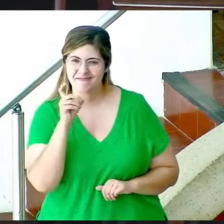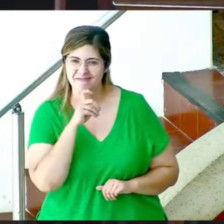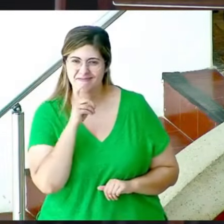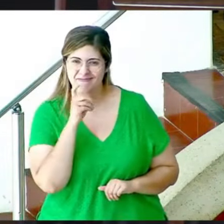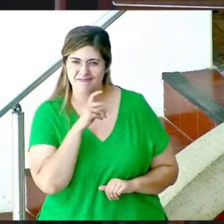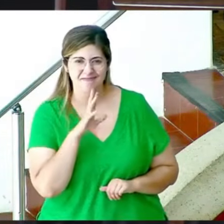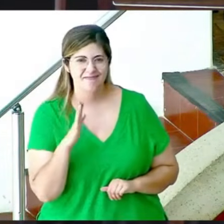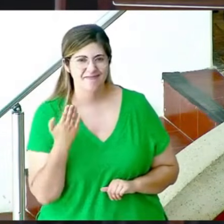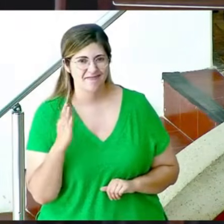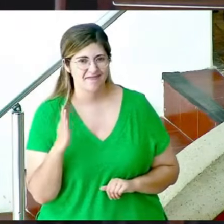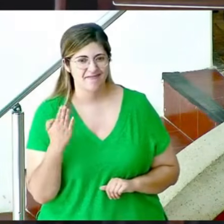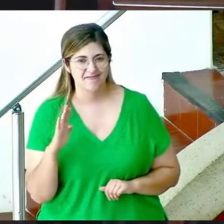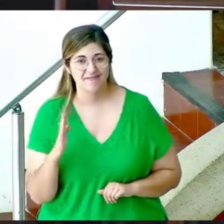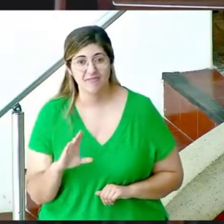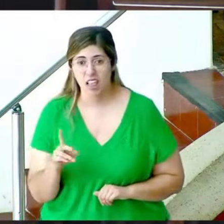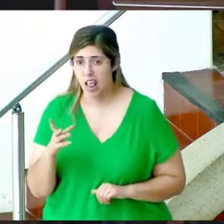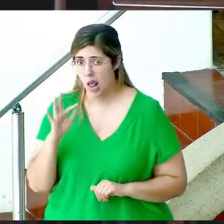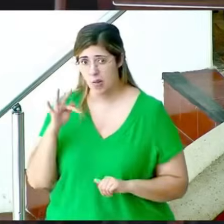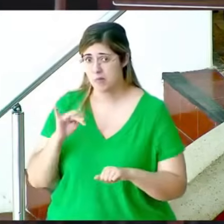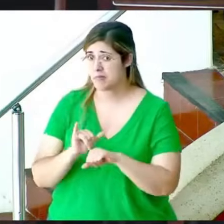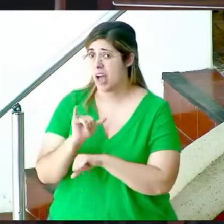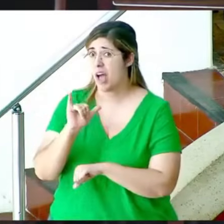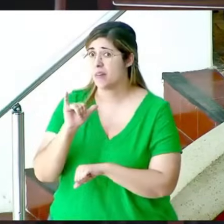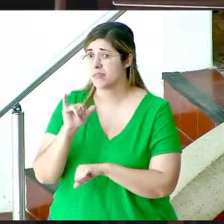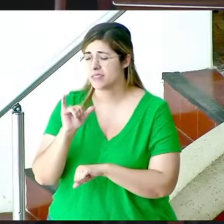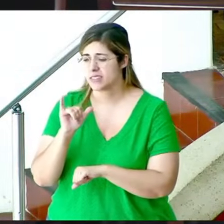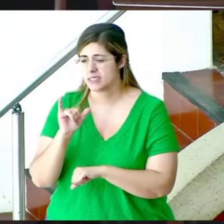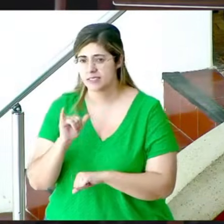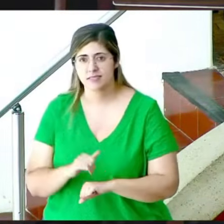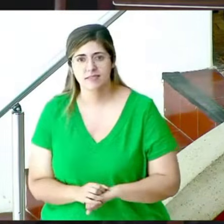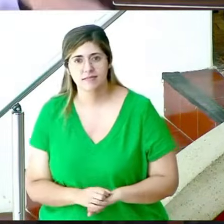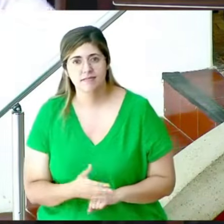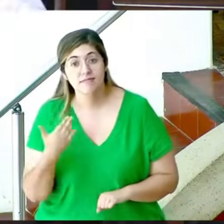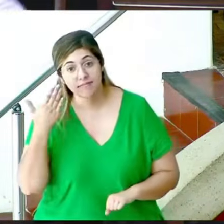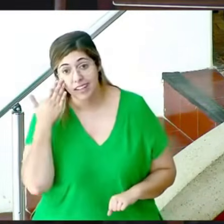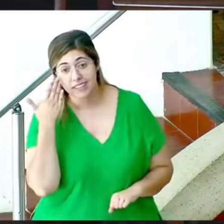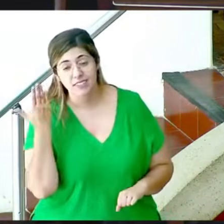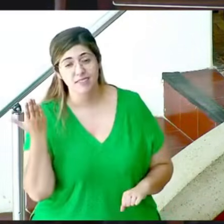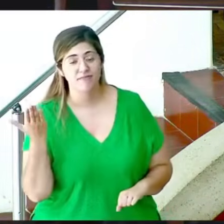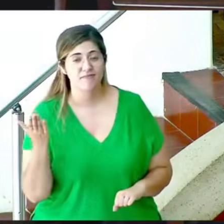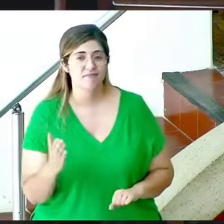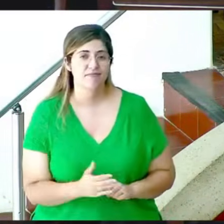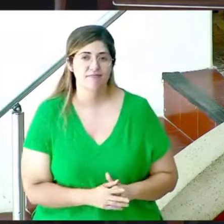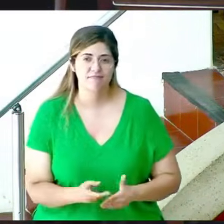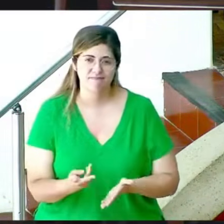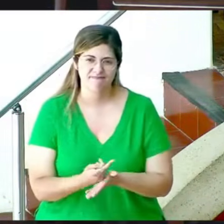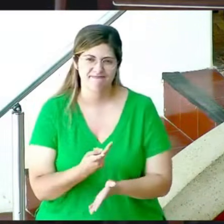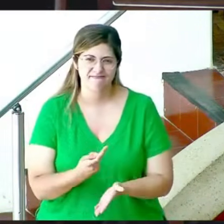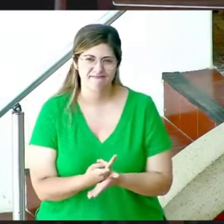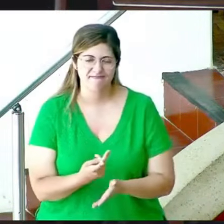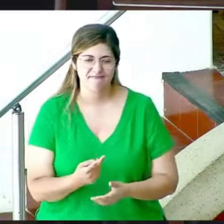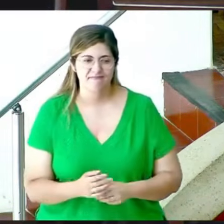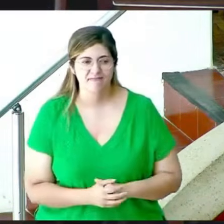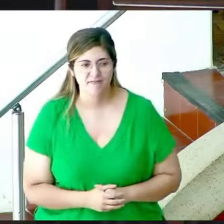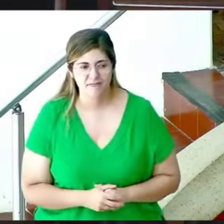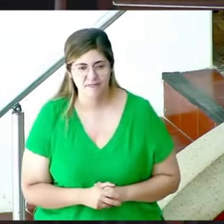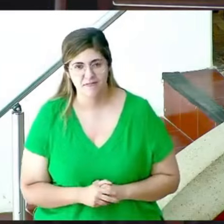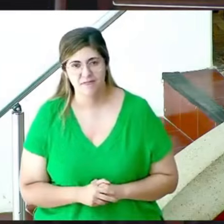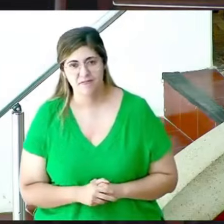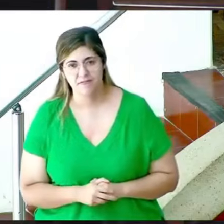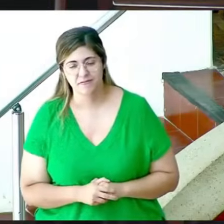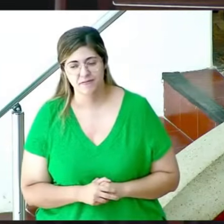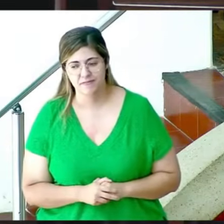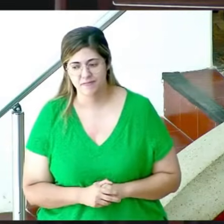vem. Não falte domingo que vem, no mesmo bate-banco, no mesmo bate-lugar, na mesma bate-caverna.